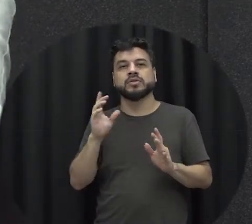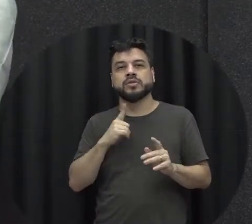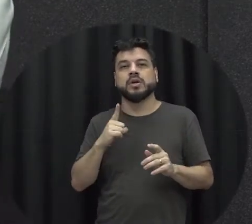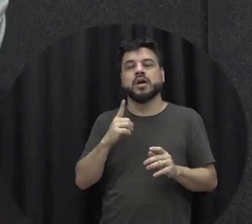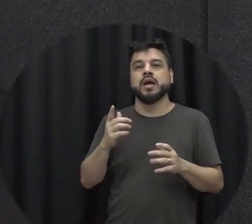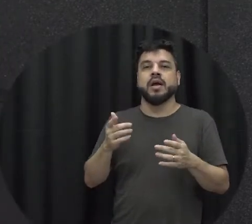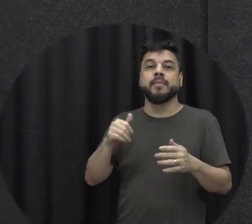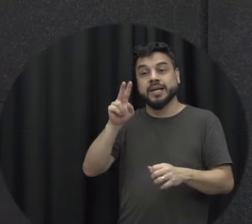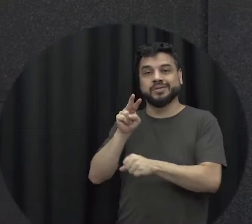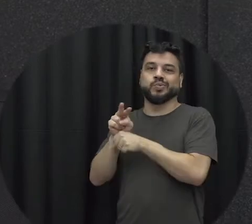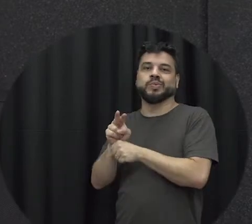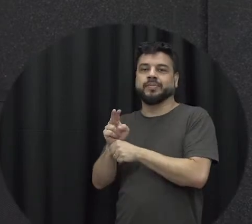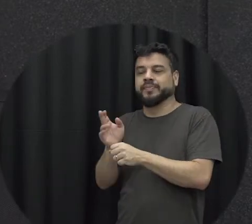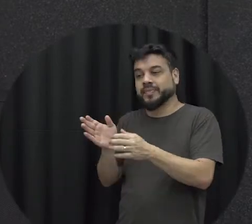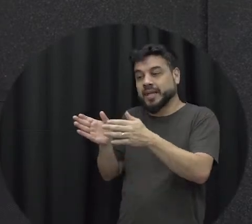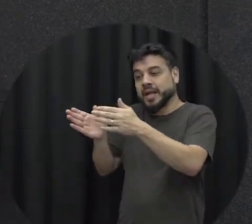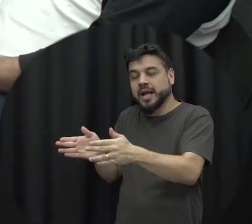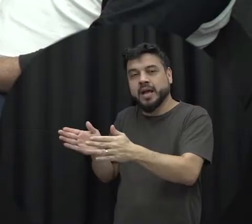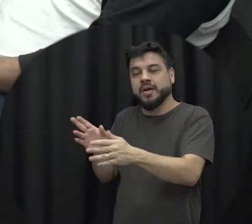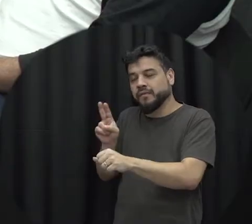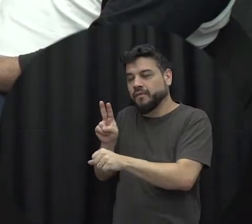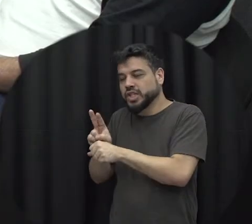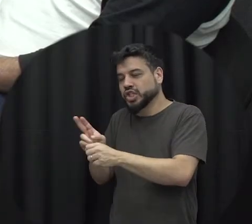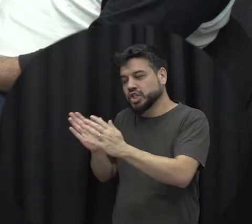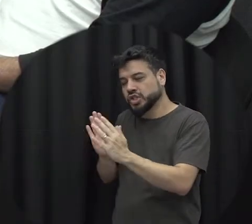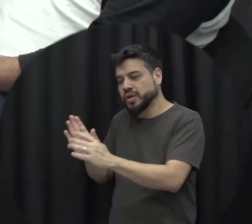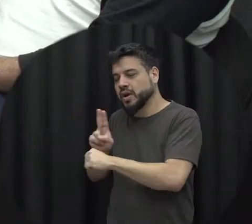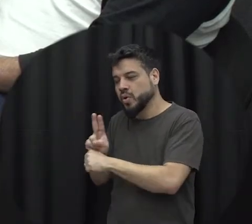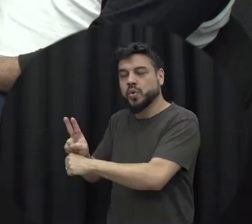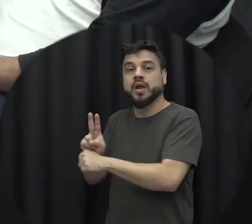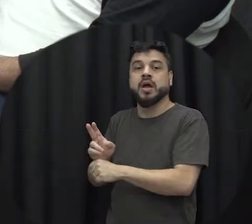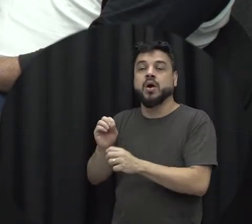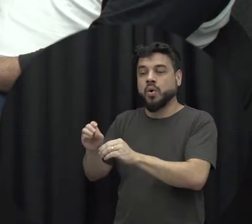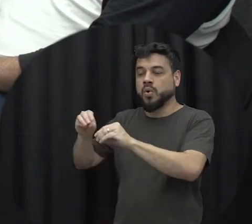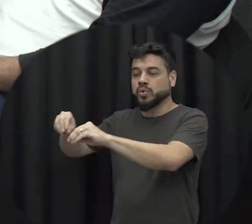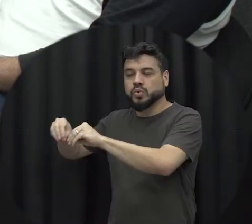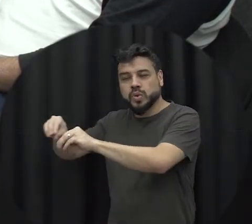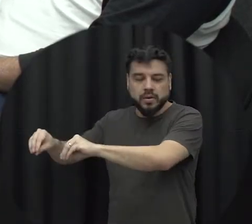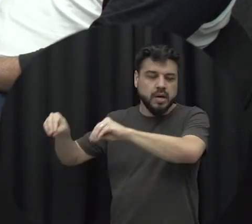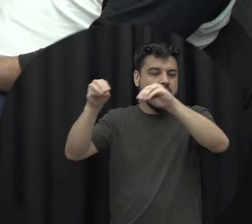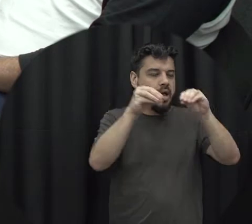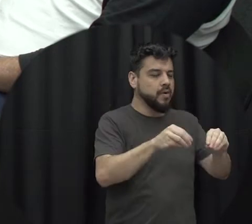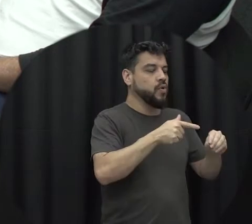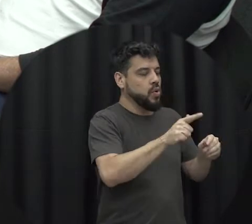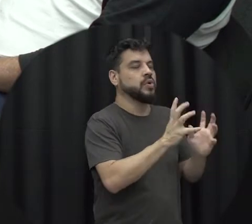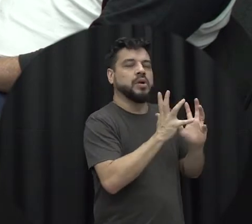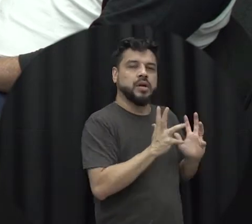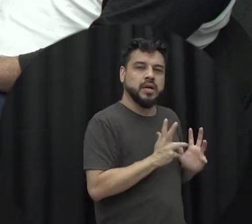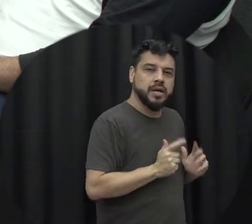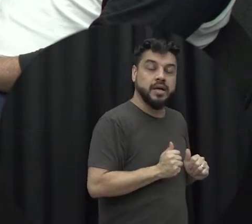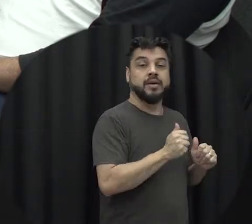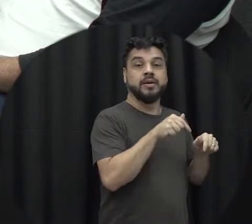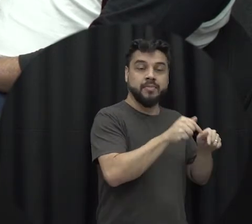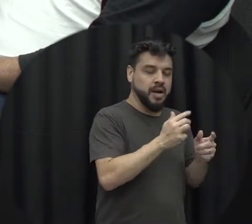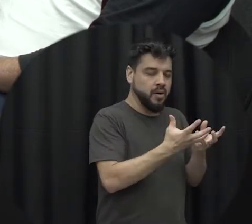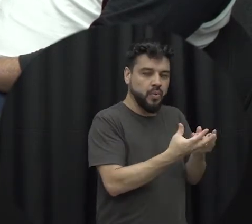o ambiente, ou tem que tirar o solo, levar para algum lugar, tem que passar por um filtro, e naquele filtro tem os organismos